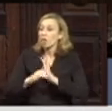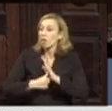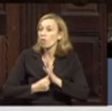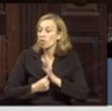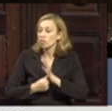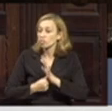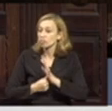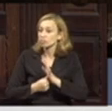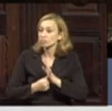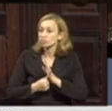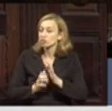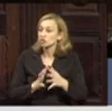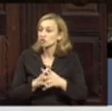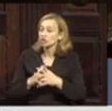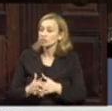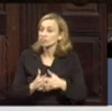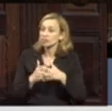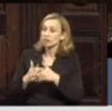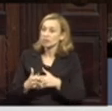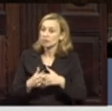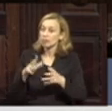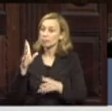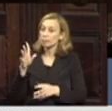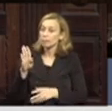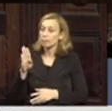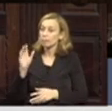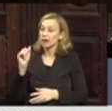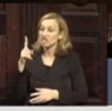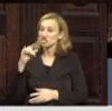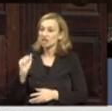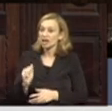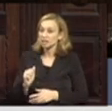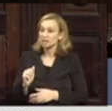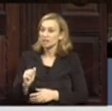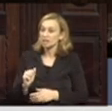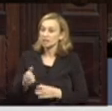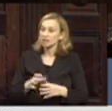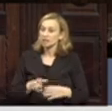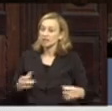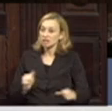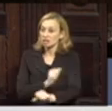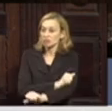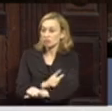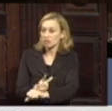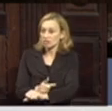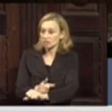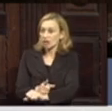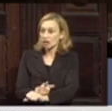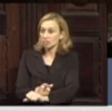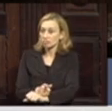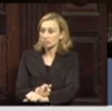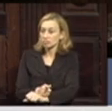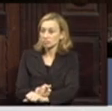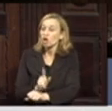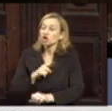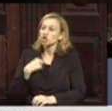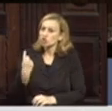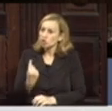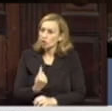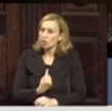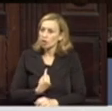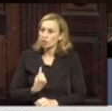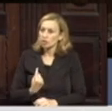Eu quero confessar, deputado Carlos Osório, que quando li alguns aspectos do plano integrado dessas